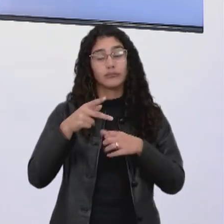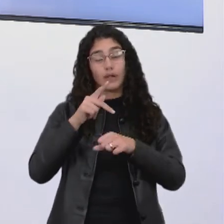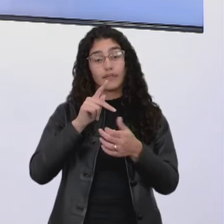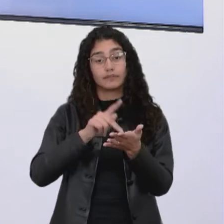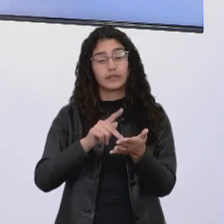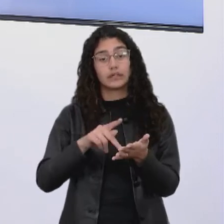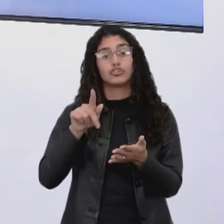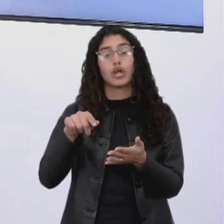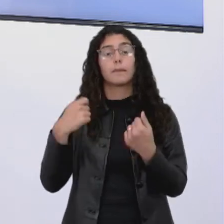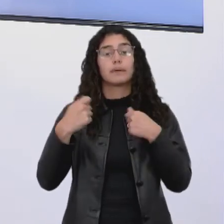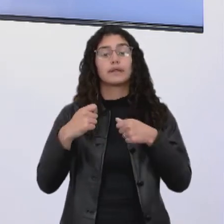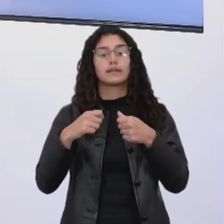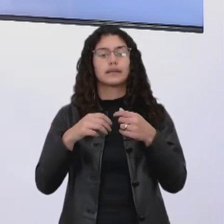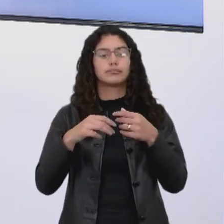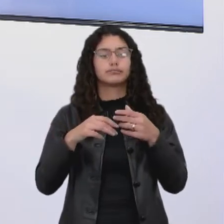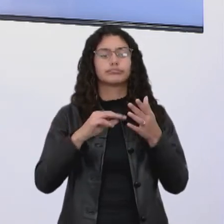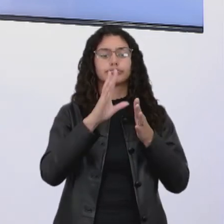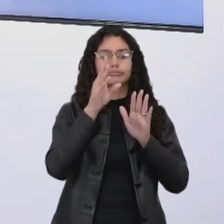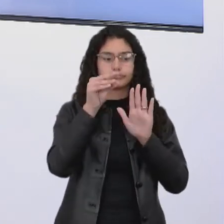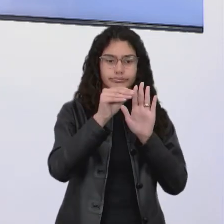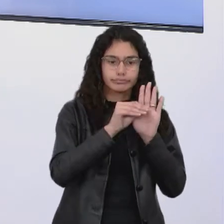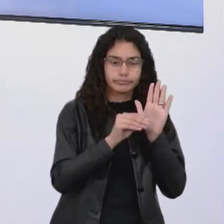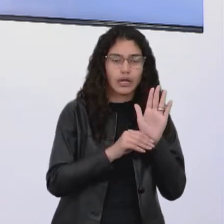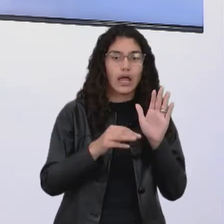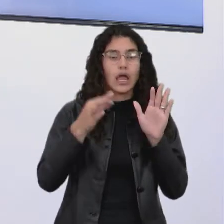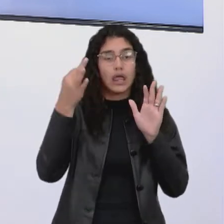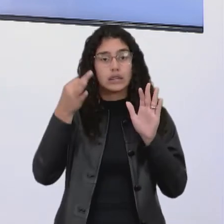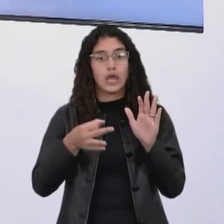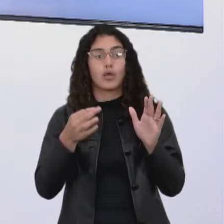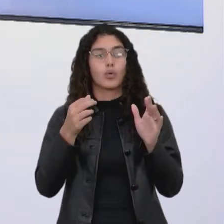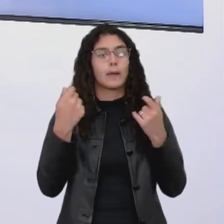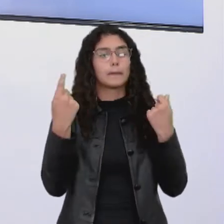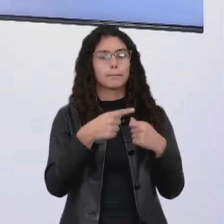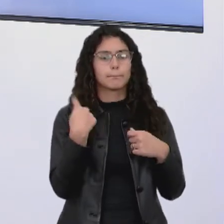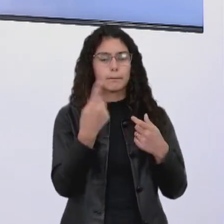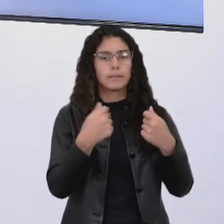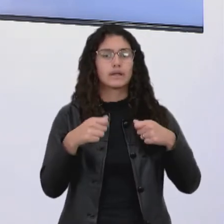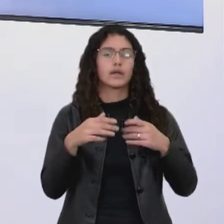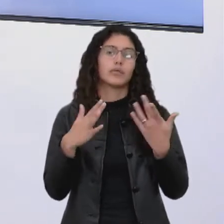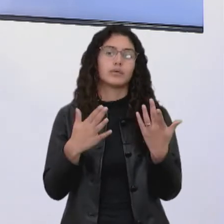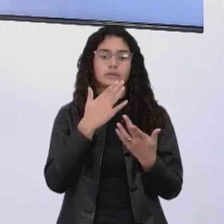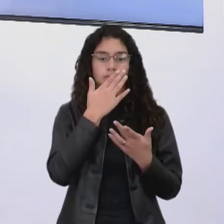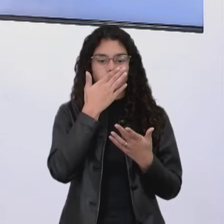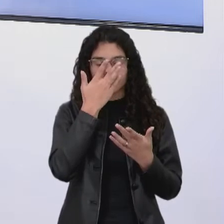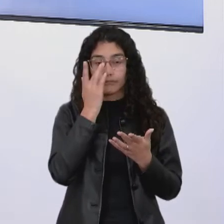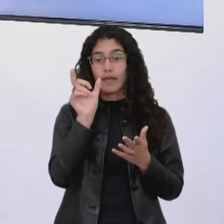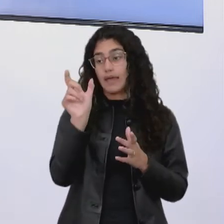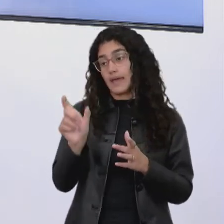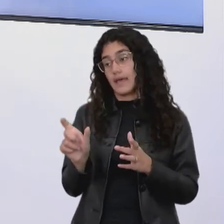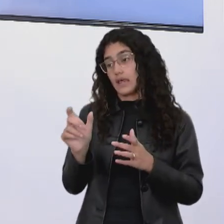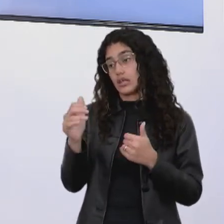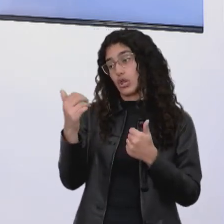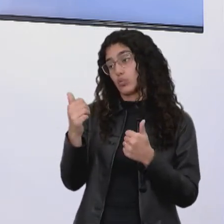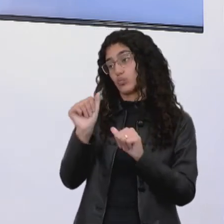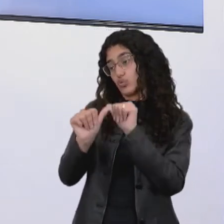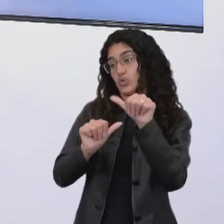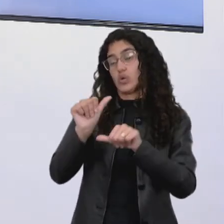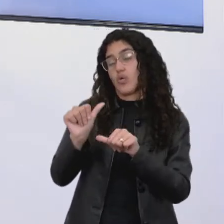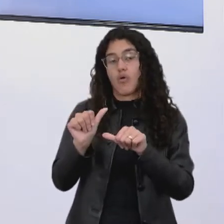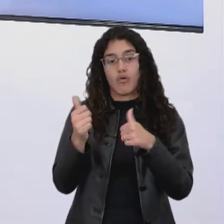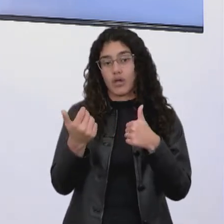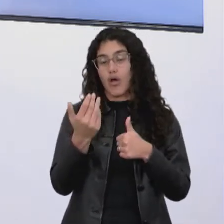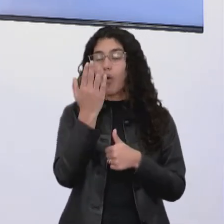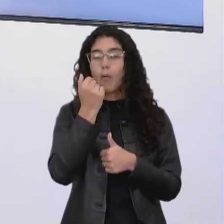é algo que tem que estar coordenado com outras necessidades, né? Não é tipo, esse substitui, sei lá, o